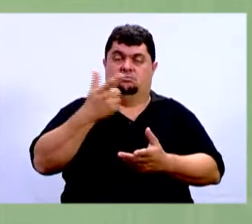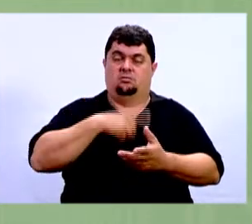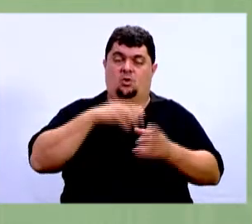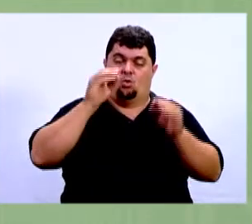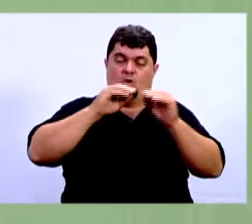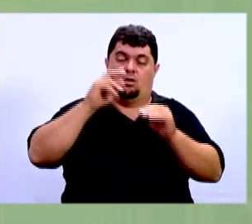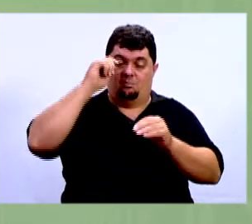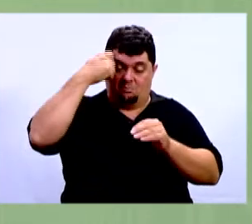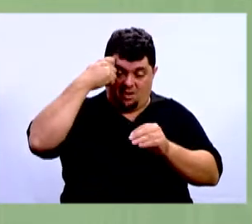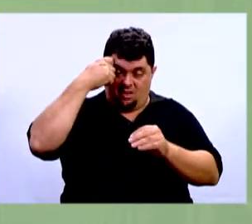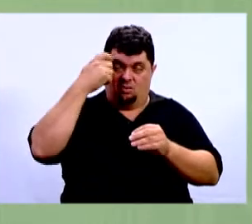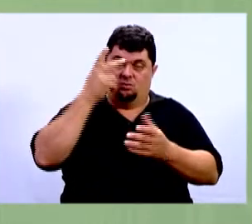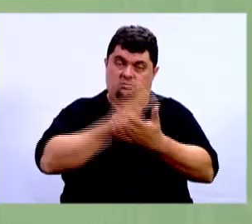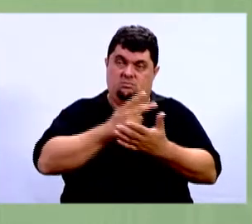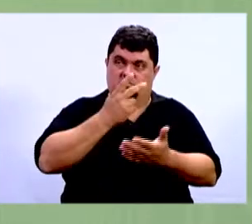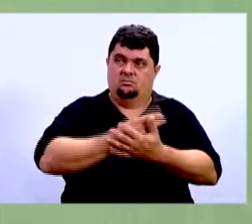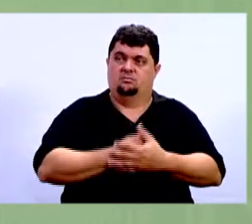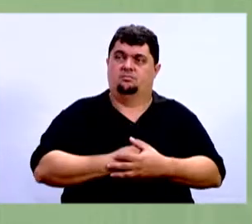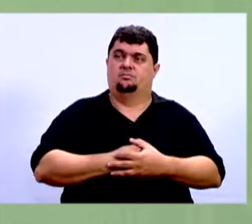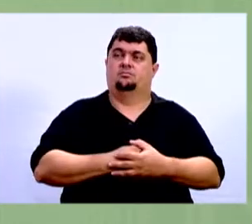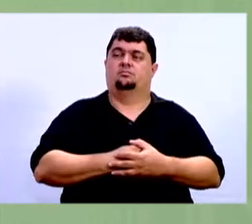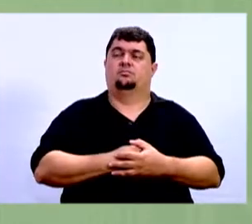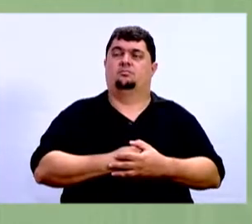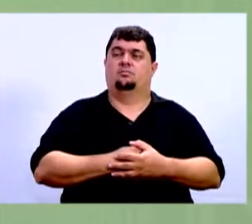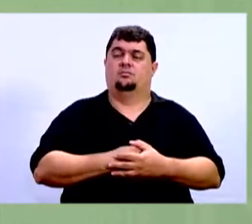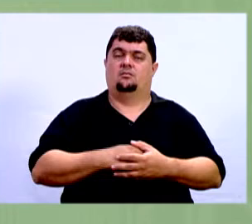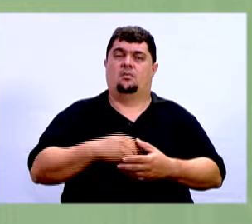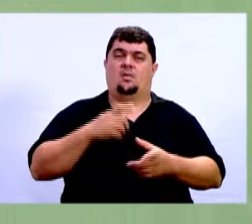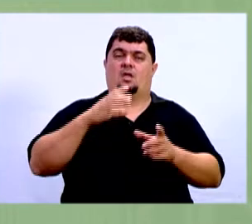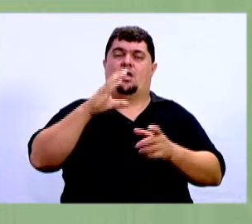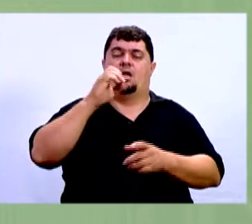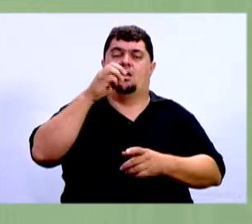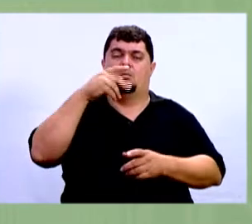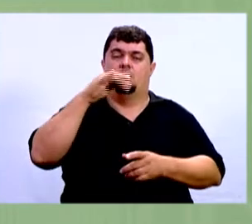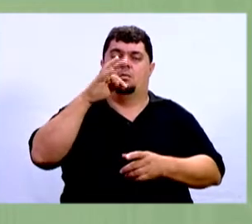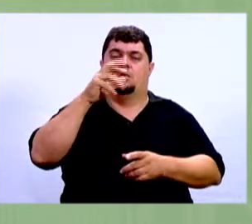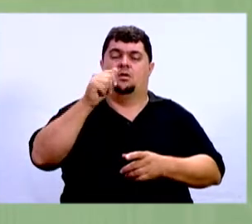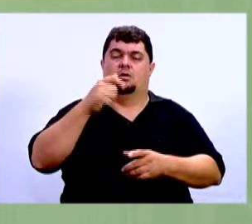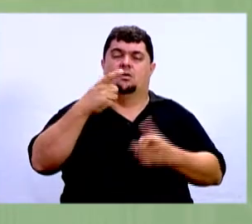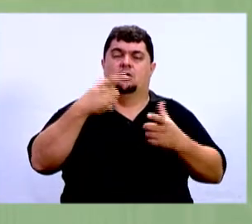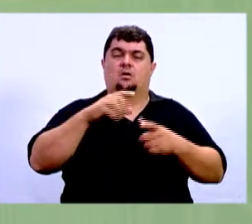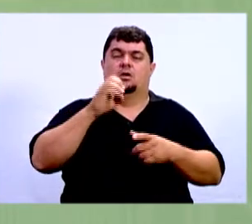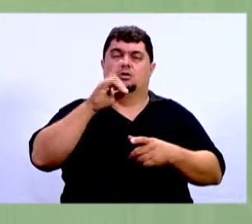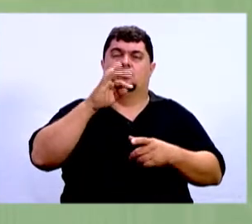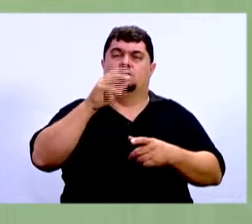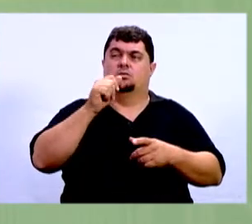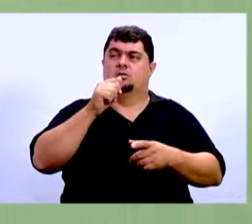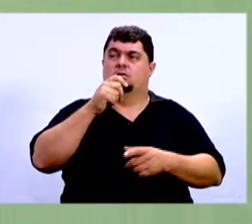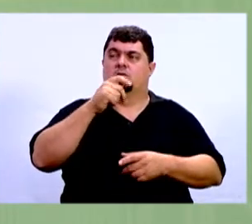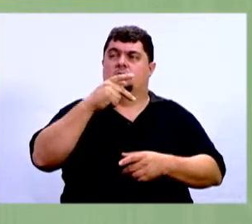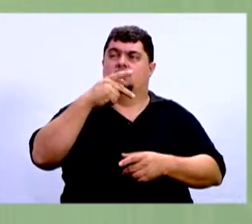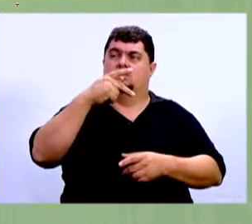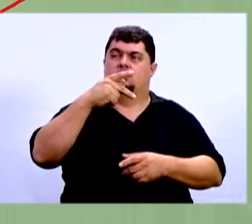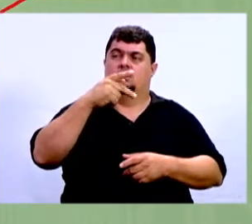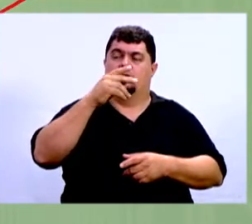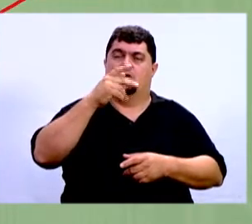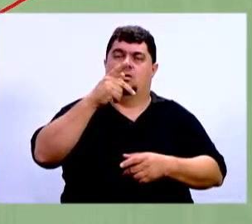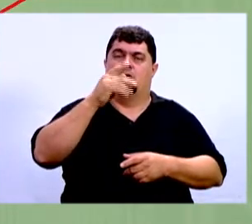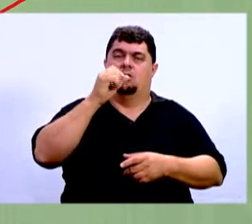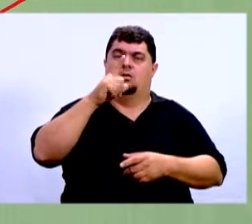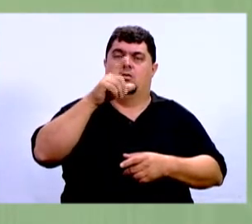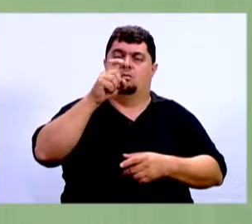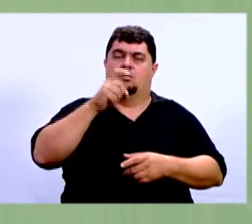Floresta Negra em negrito. Onde foi feito? Em Campinas, 2 pontos. Qual foi a editora? A Pollux, vírgula. Qual foi o